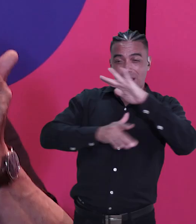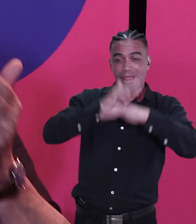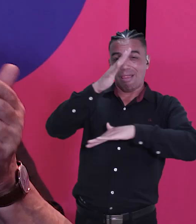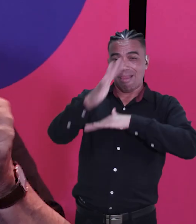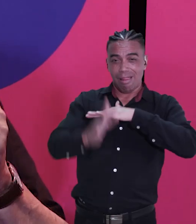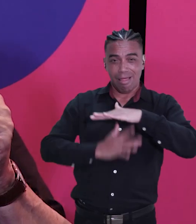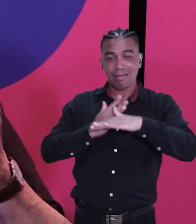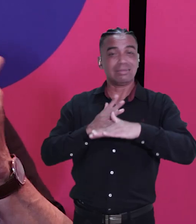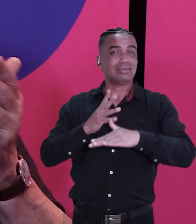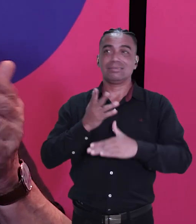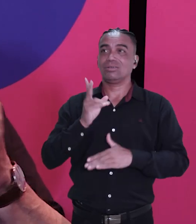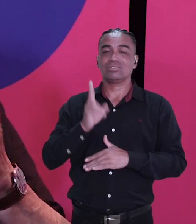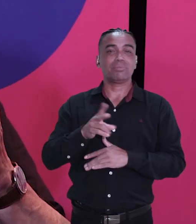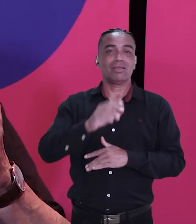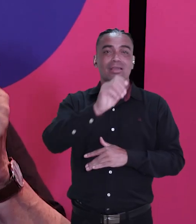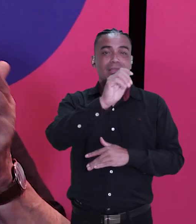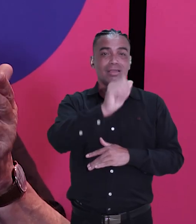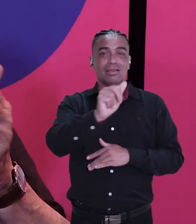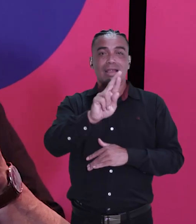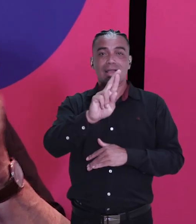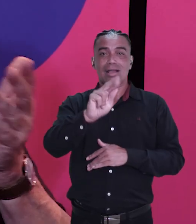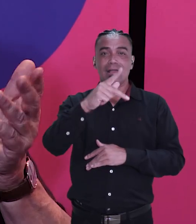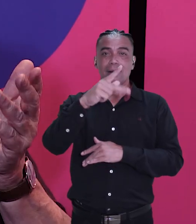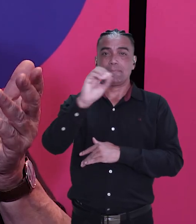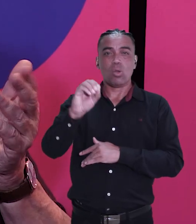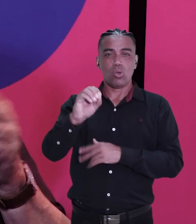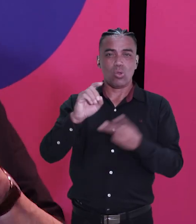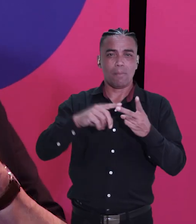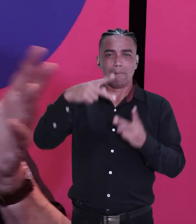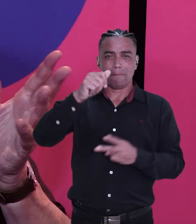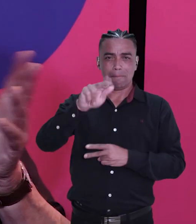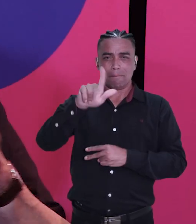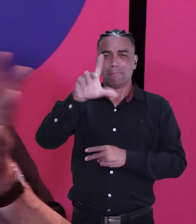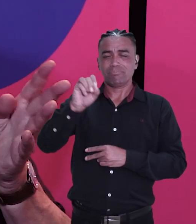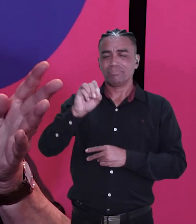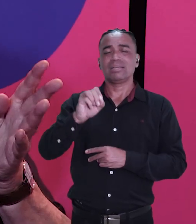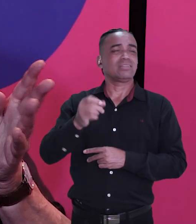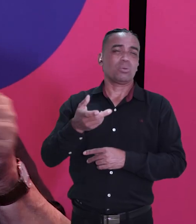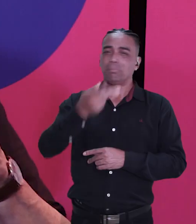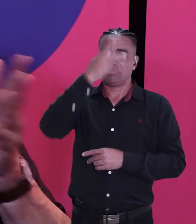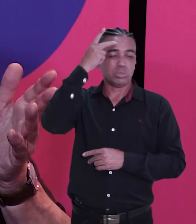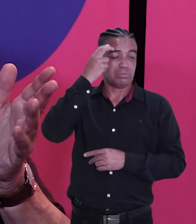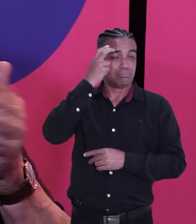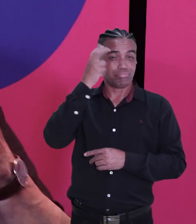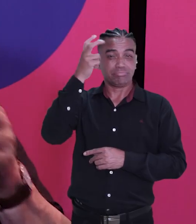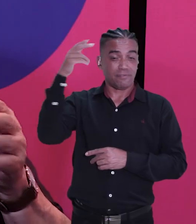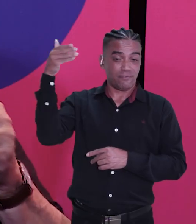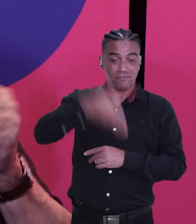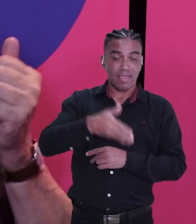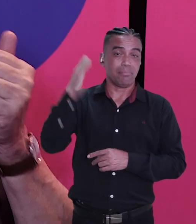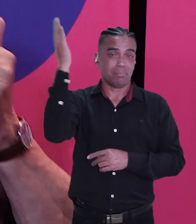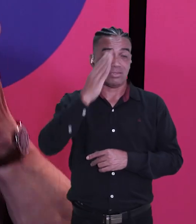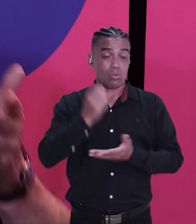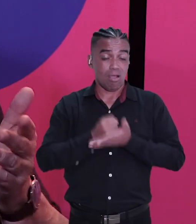você tinha, sempre se soube do Carpo, da Maria Carpo e do Paulo Ronner. Eram os dois intelectuais mais conhecidos que vieram para